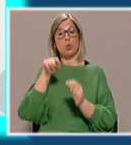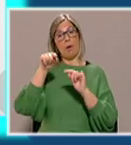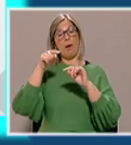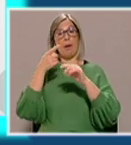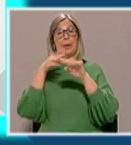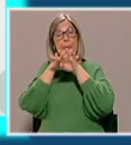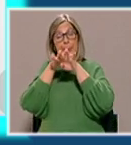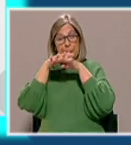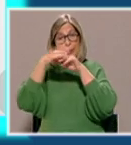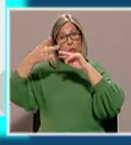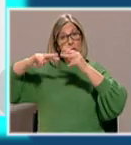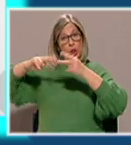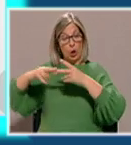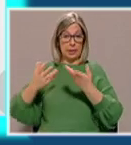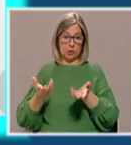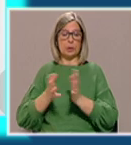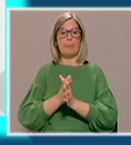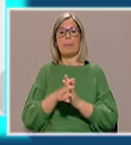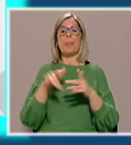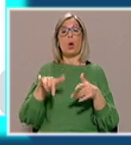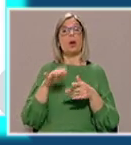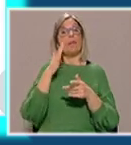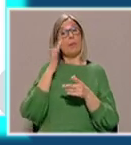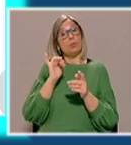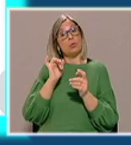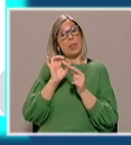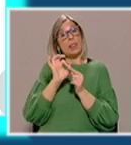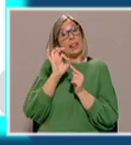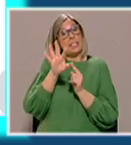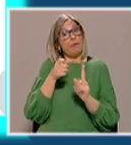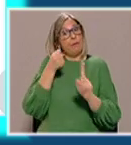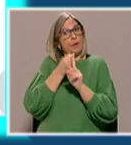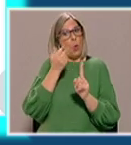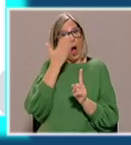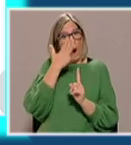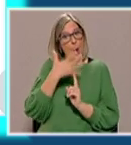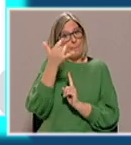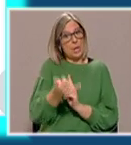trocas. Vamos terminar a nossa aula lançando o desafio. Márcia, não sei se queres